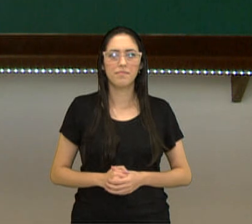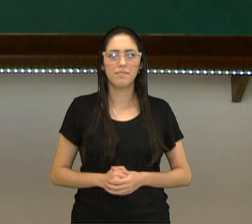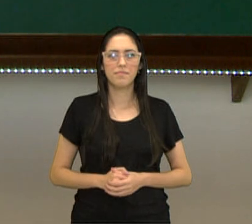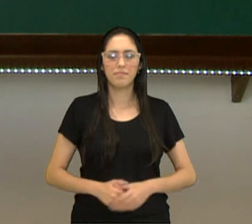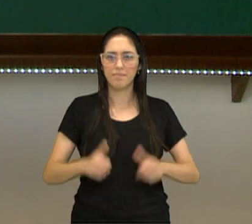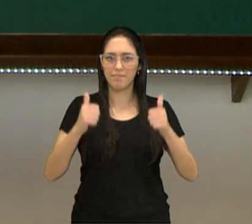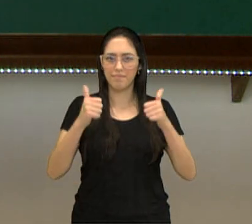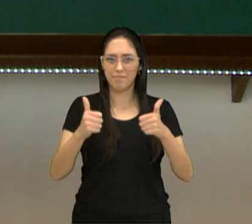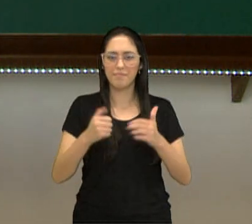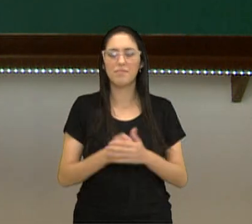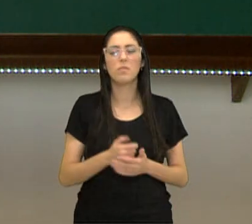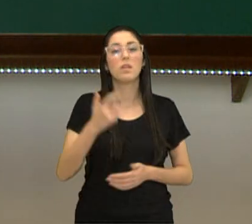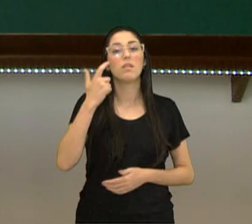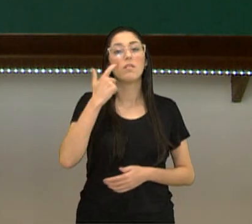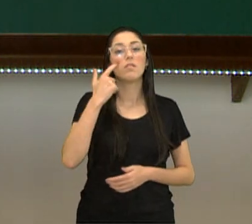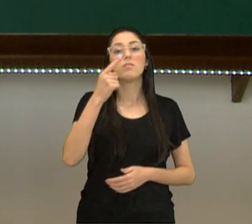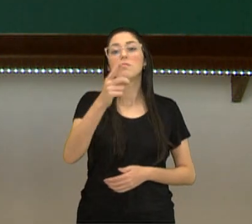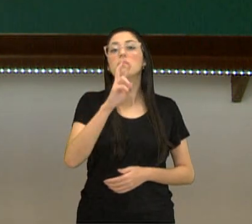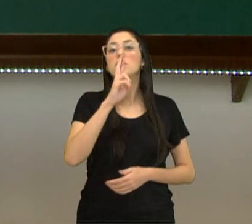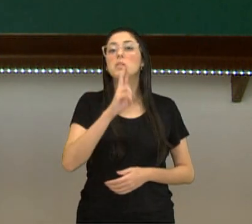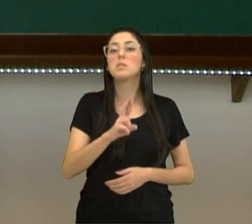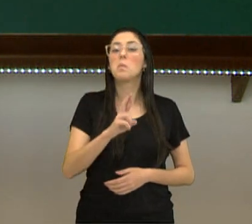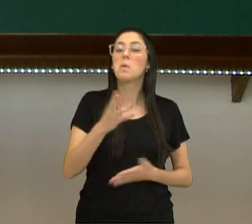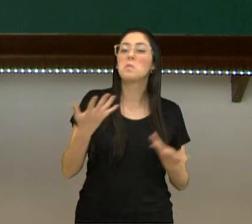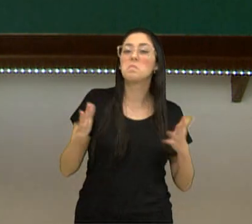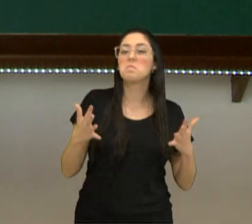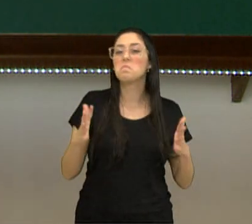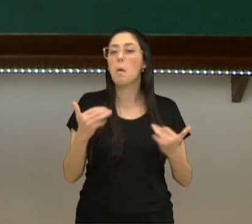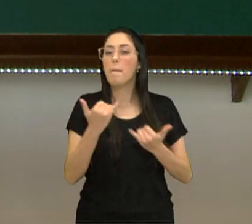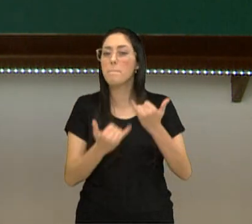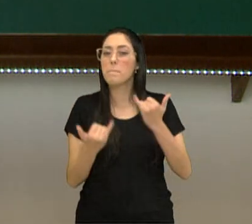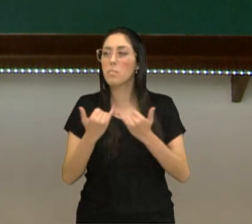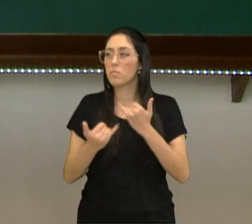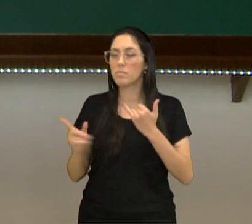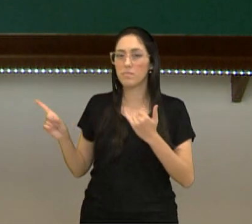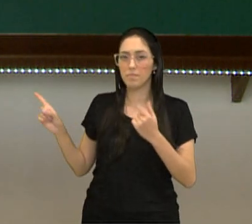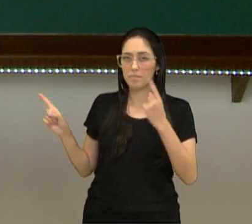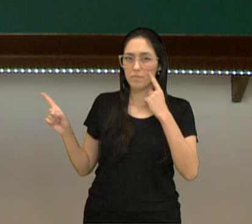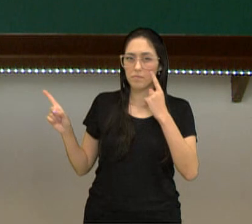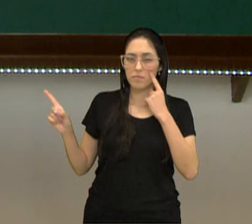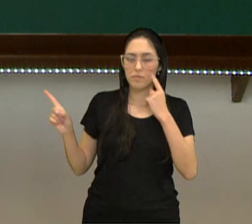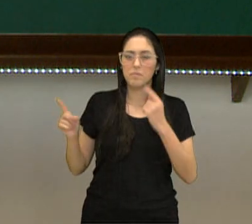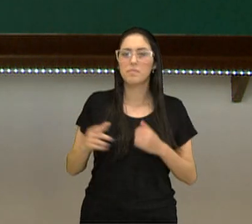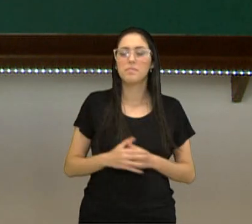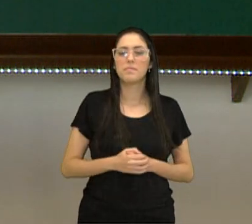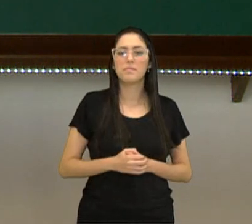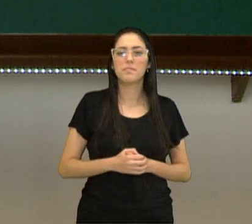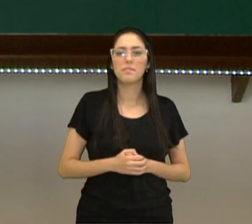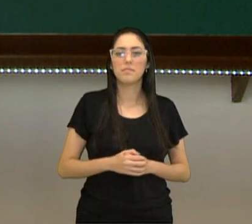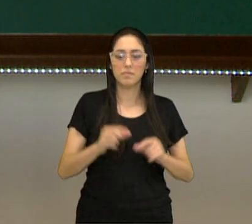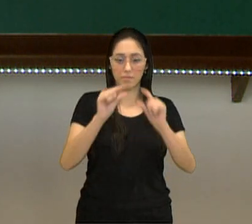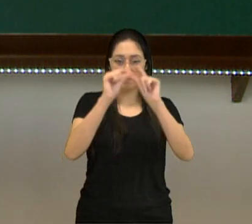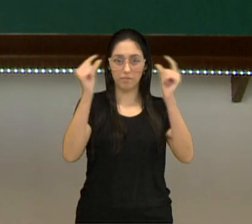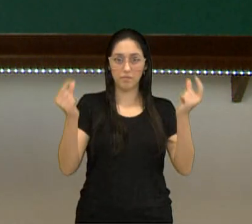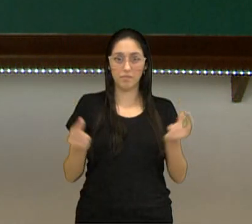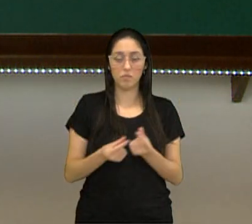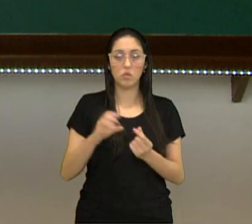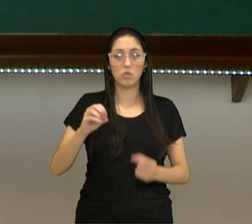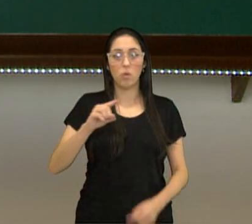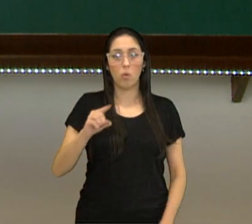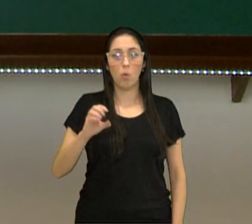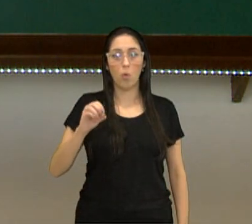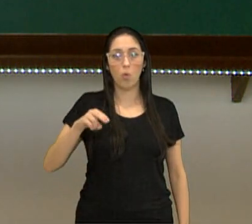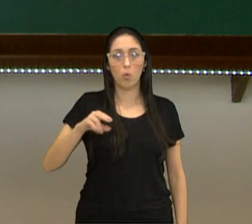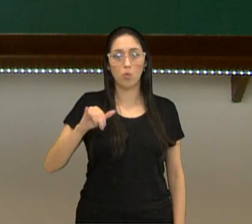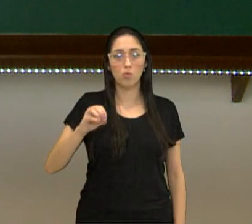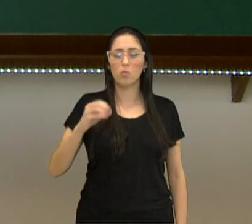Muito bem, confere aí aquilo que eu vou apresentar para você se está dentro da ideia que está no seu caderno. Olha lá, ó. Camada essencial para a vida na Terra,